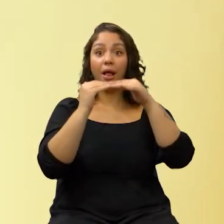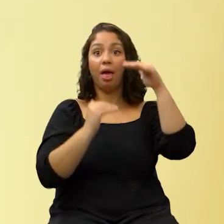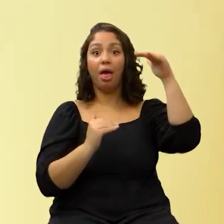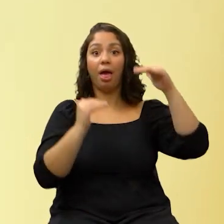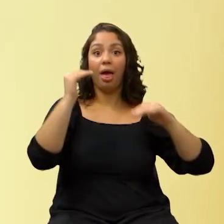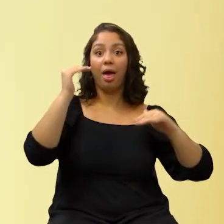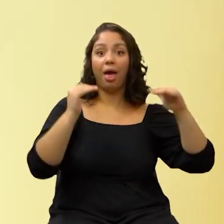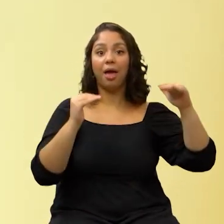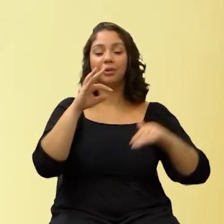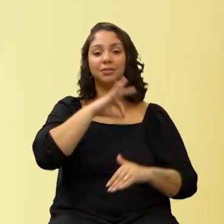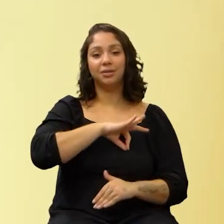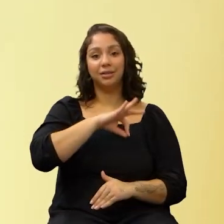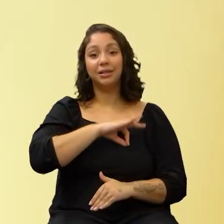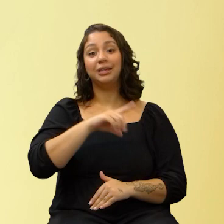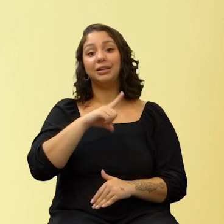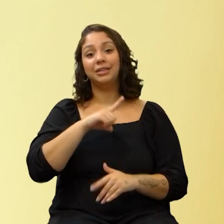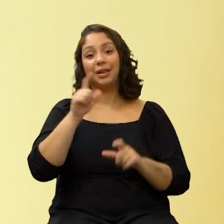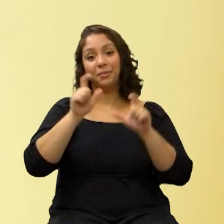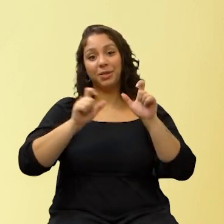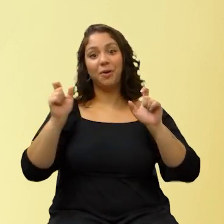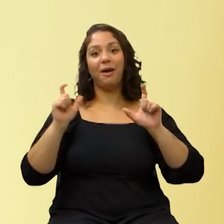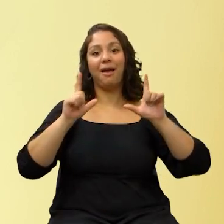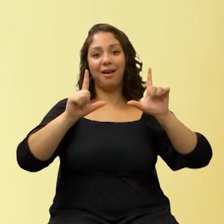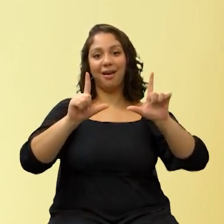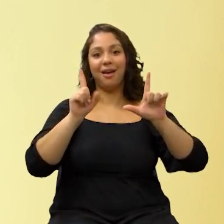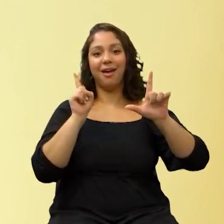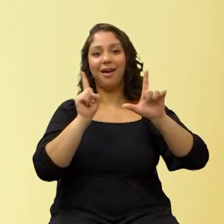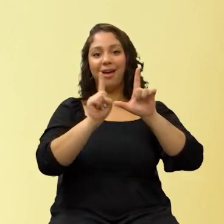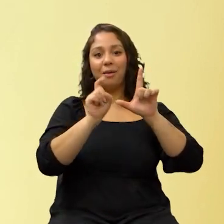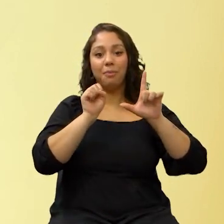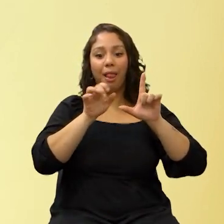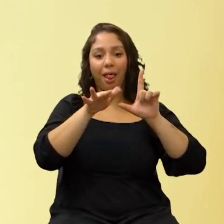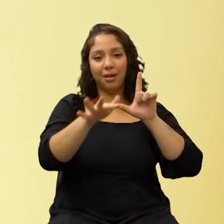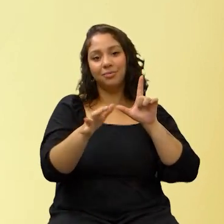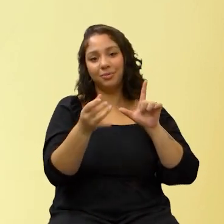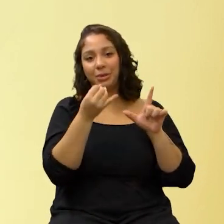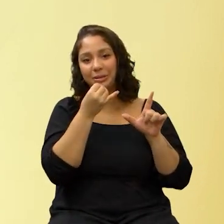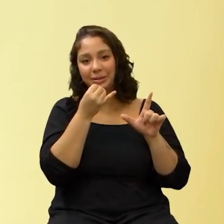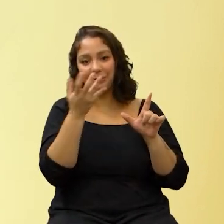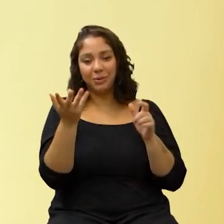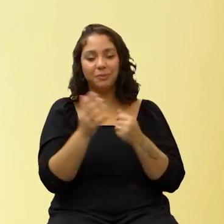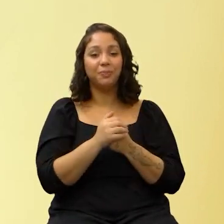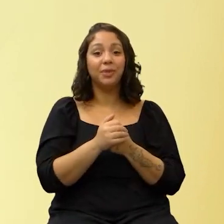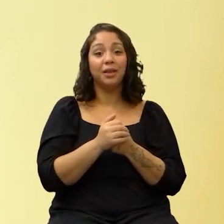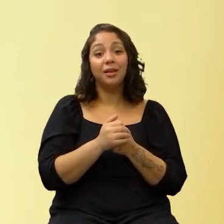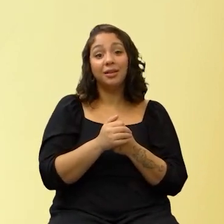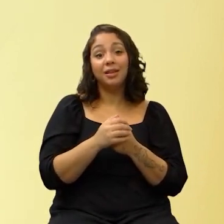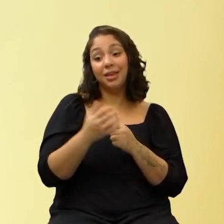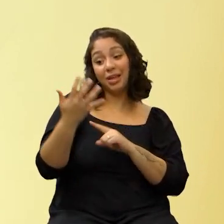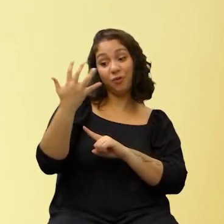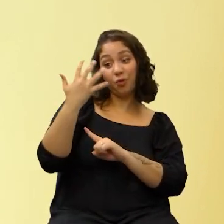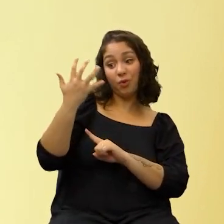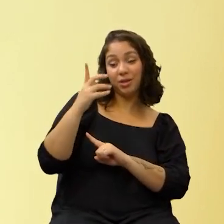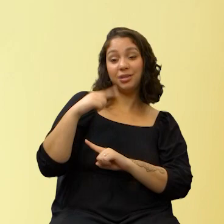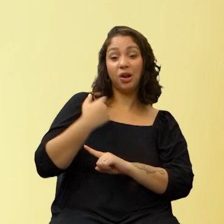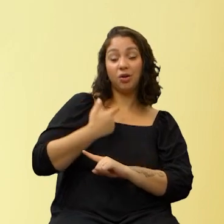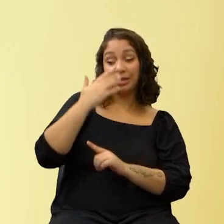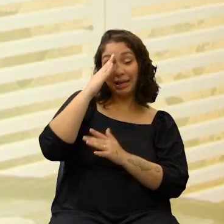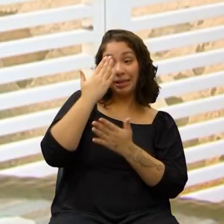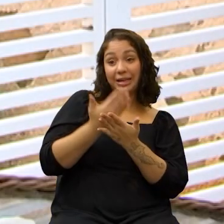os digital influencers, os influencers digitais, né, influenciadores digitais, que querem fazer a gente acreditar